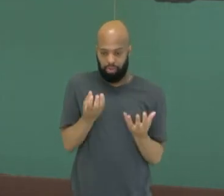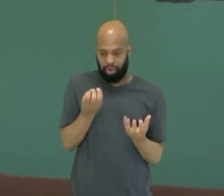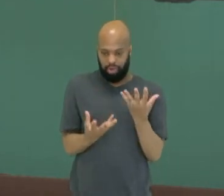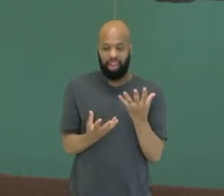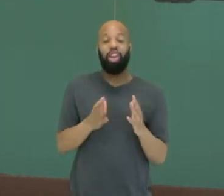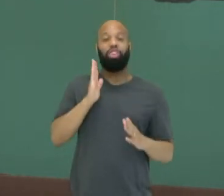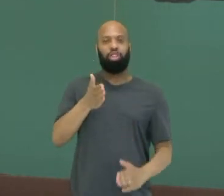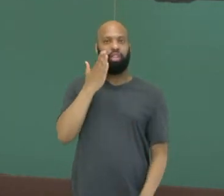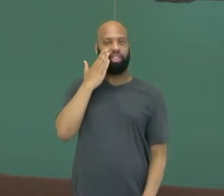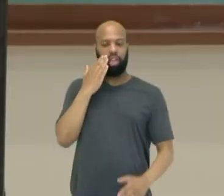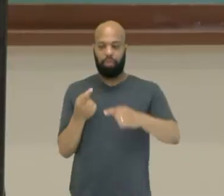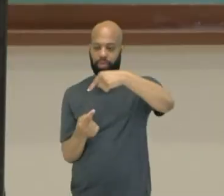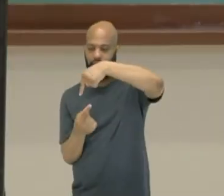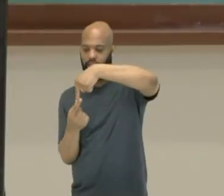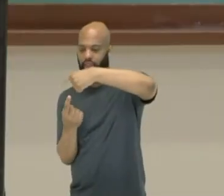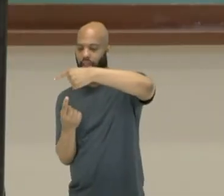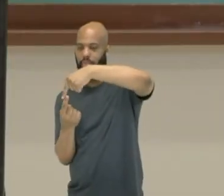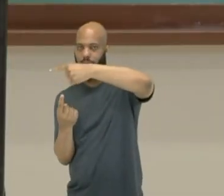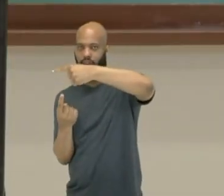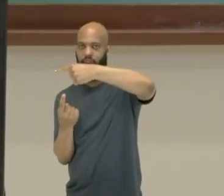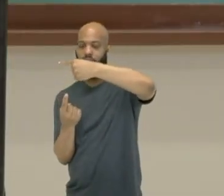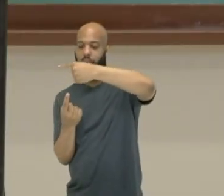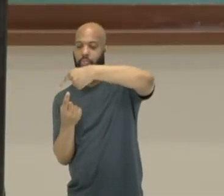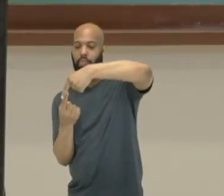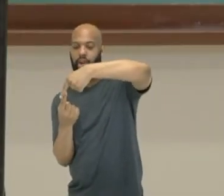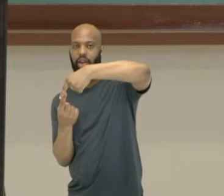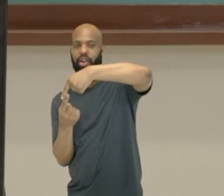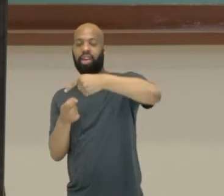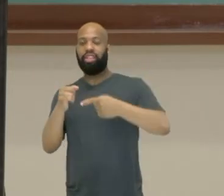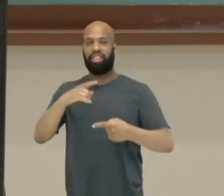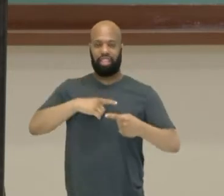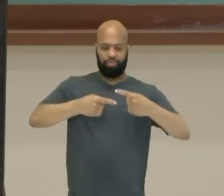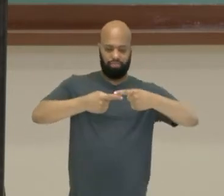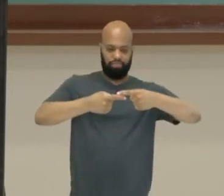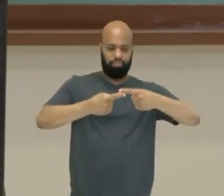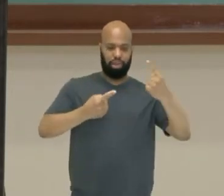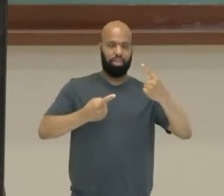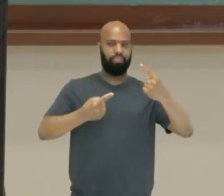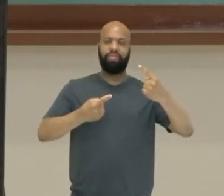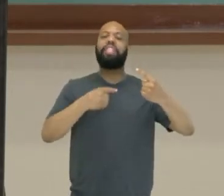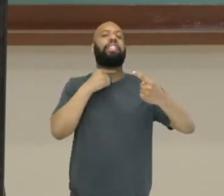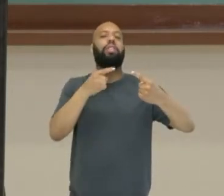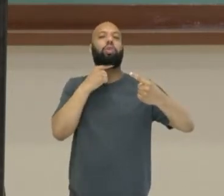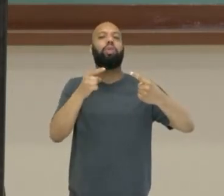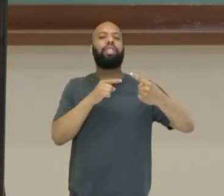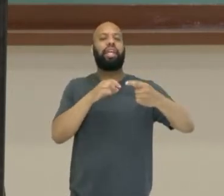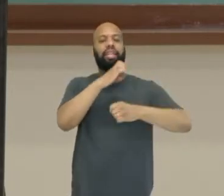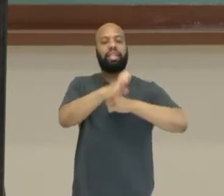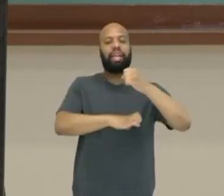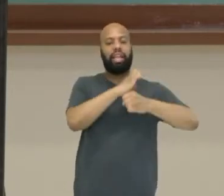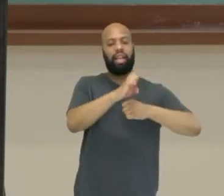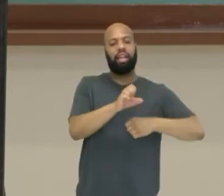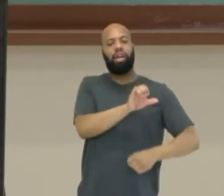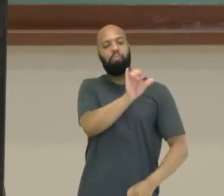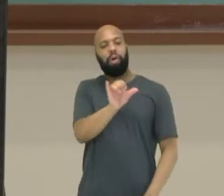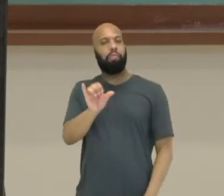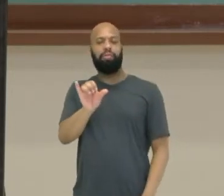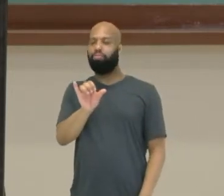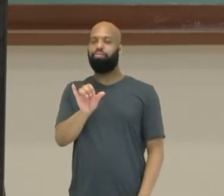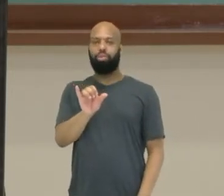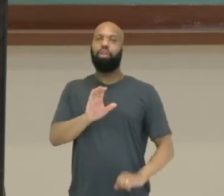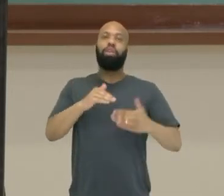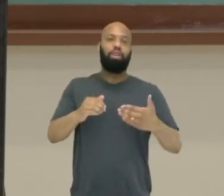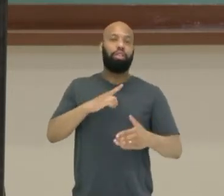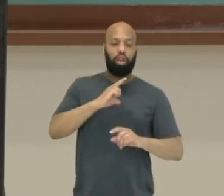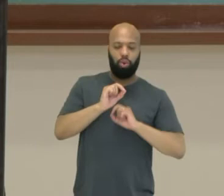e fechado. O circuito aberto é aquele que eu impeço a passagem dos elétrons. Então, os